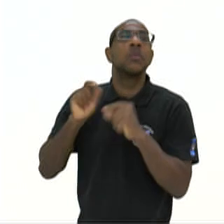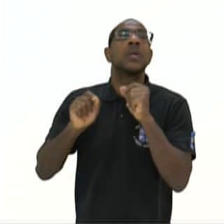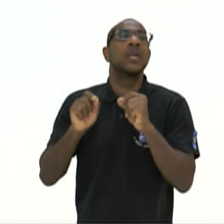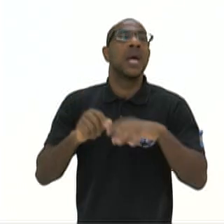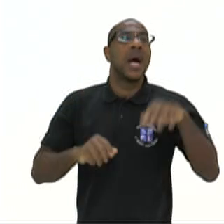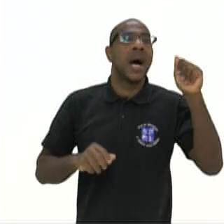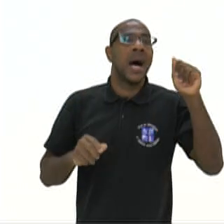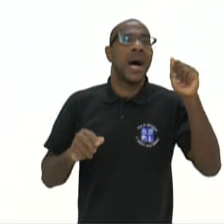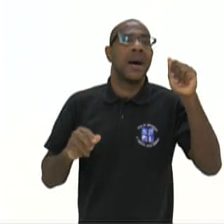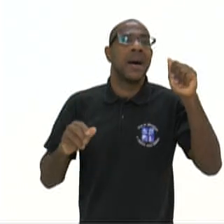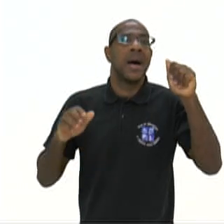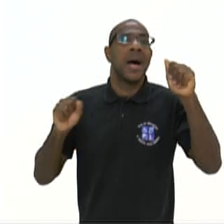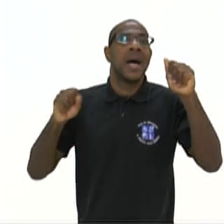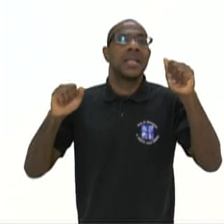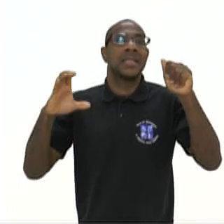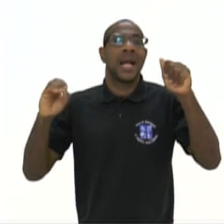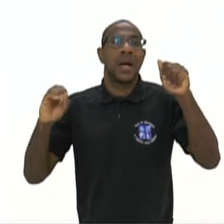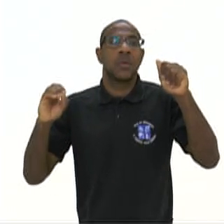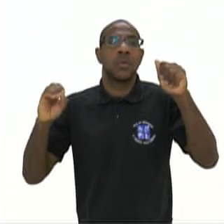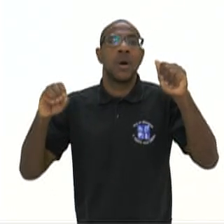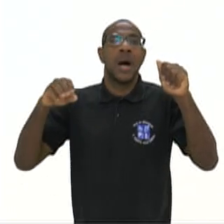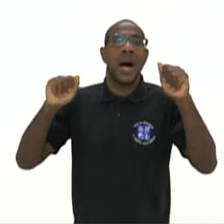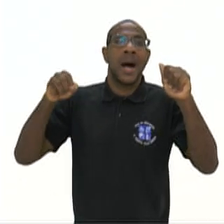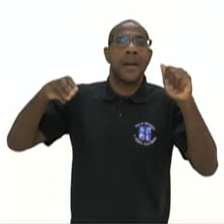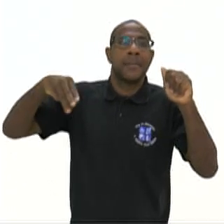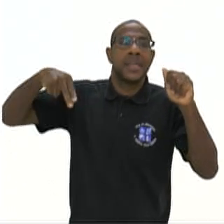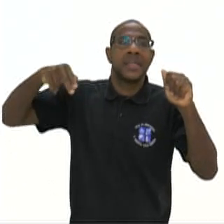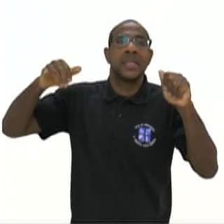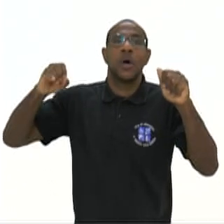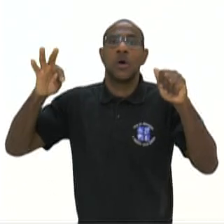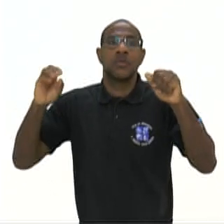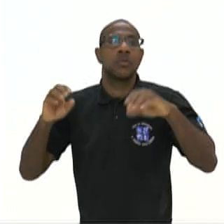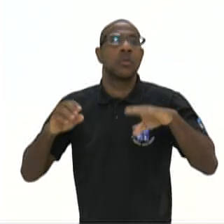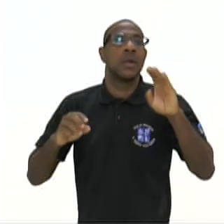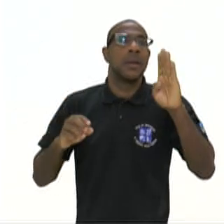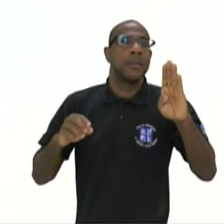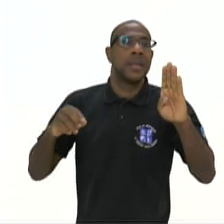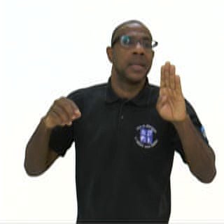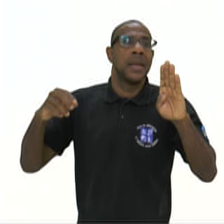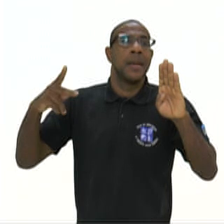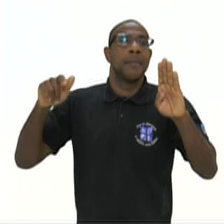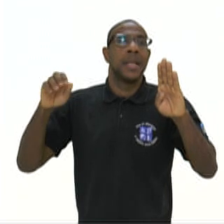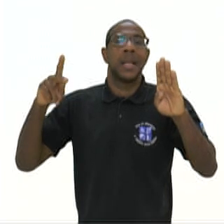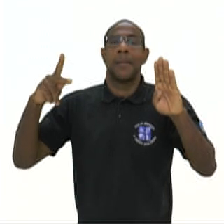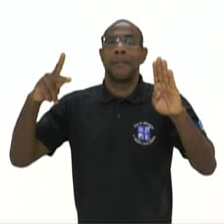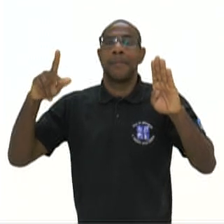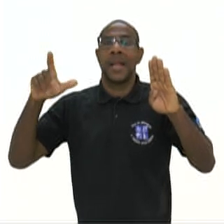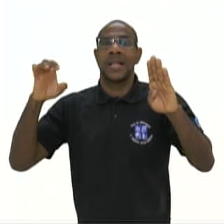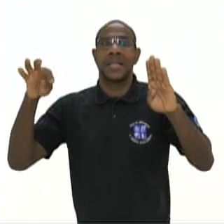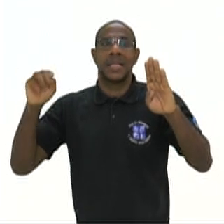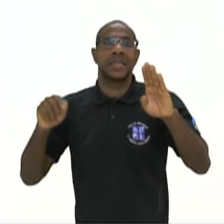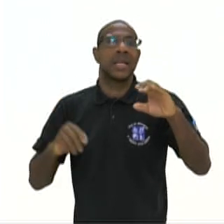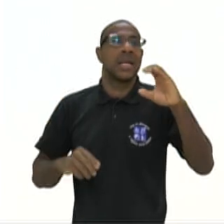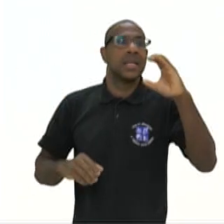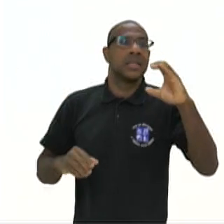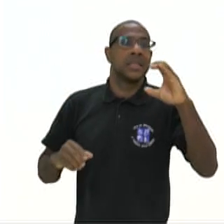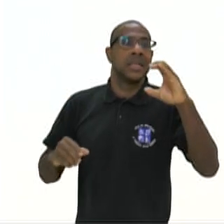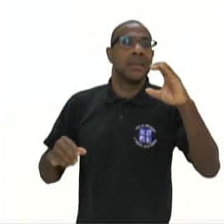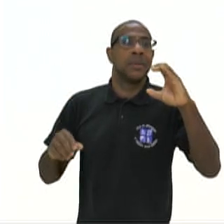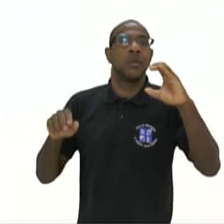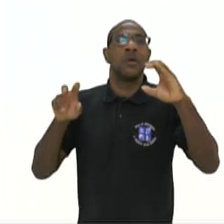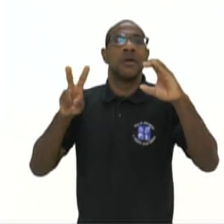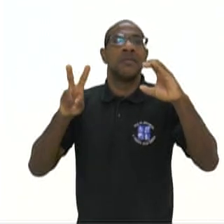tem ali o âmnio, né? O que seria o âmnio? É uma bolsa com líquido que envolve o embrião, beleza? Responsável pelo quê?